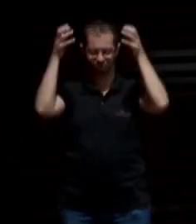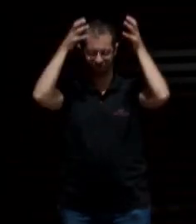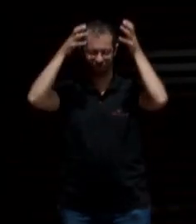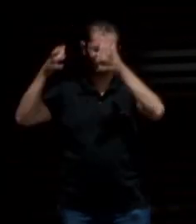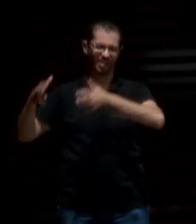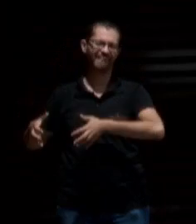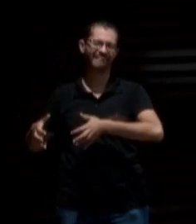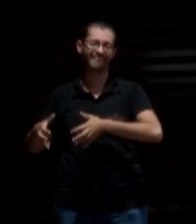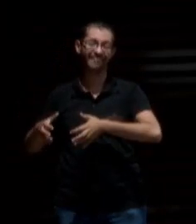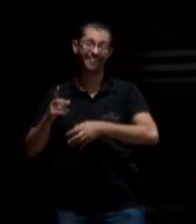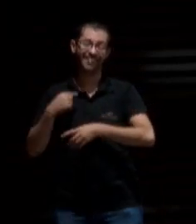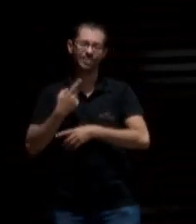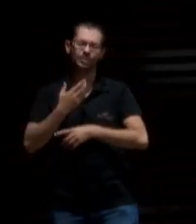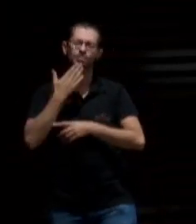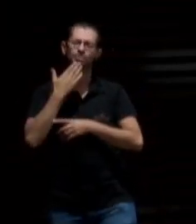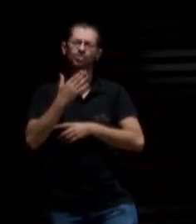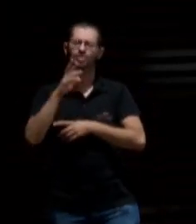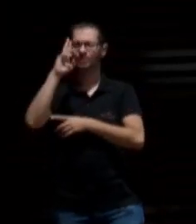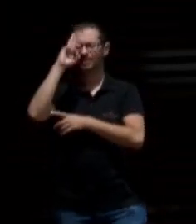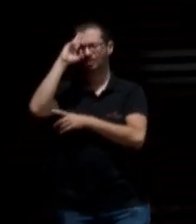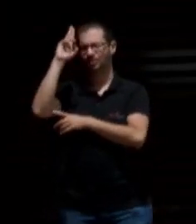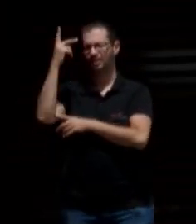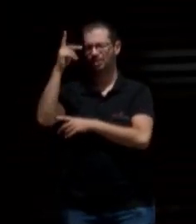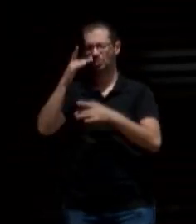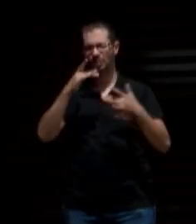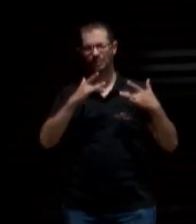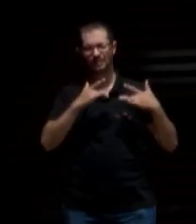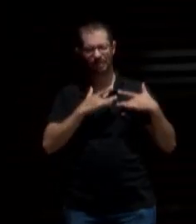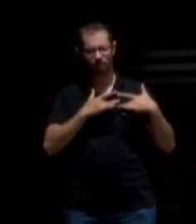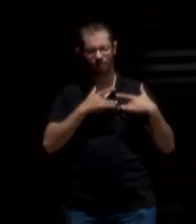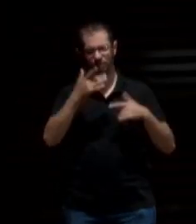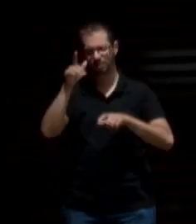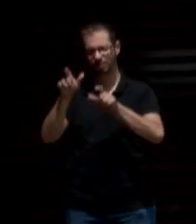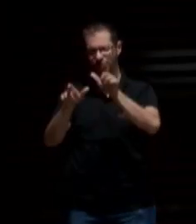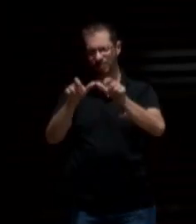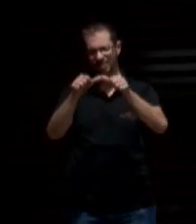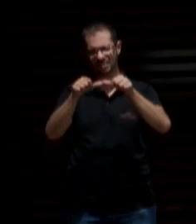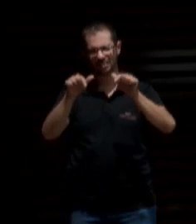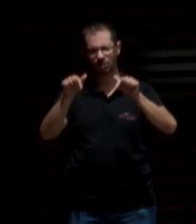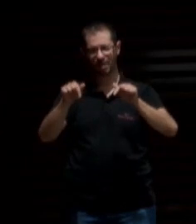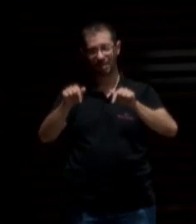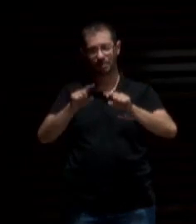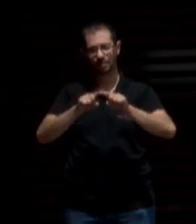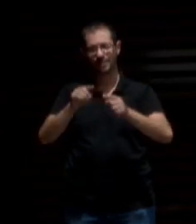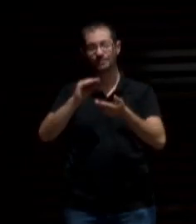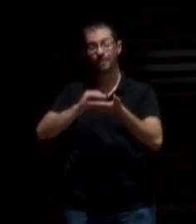Nós Te pedimos, Senhor, a Tua misericórdia sobre aqueles que estão aqui na igreja, mas ainda não estão em